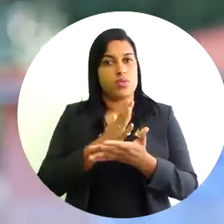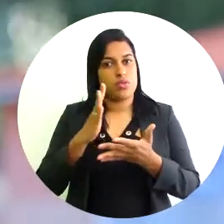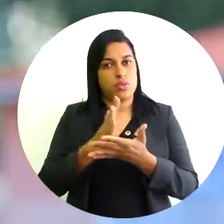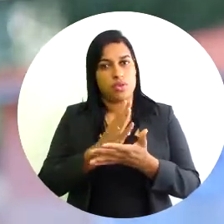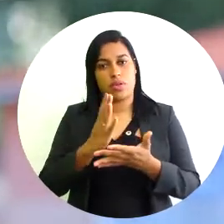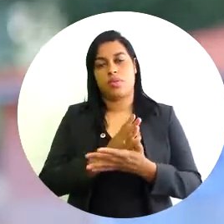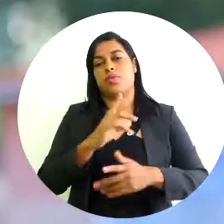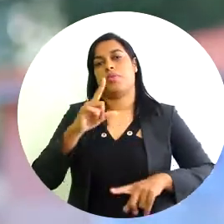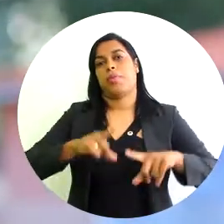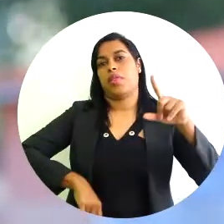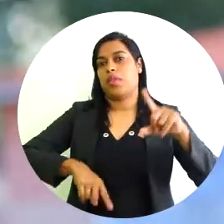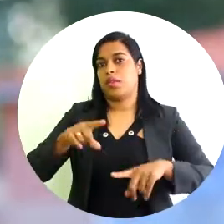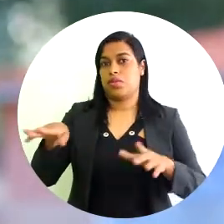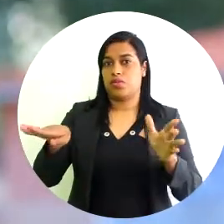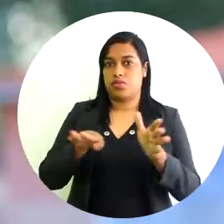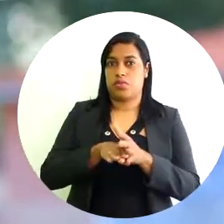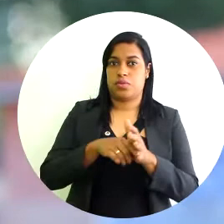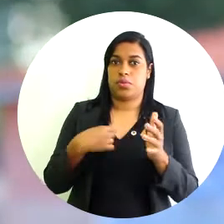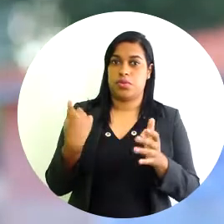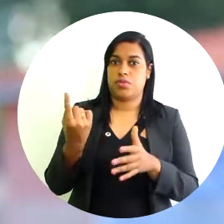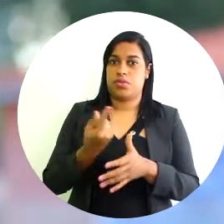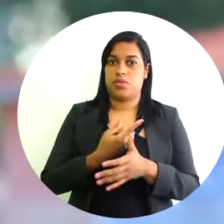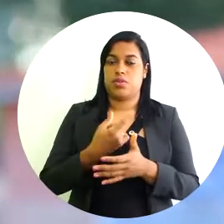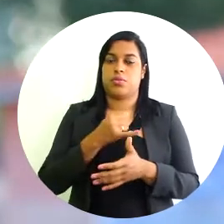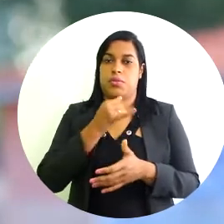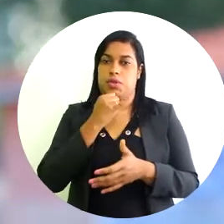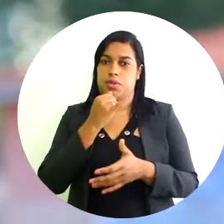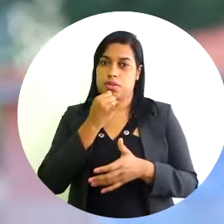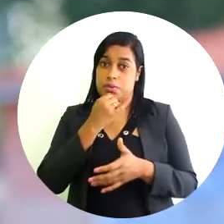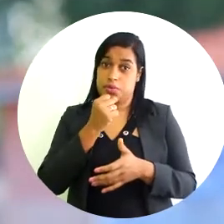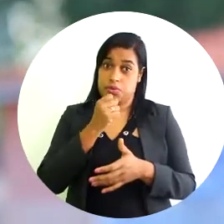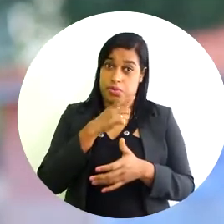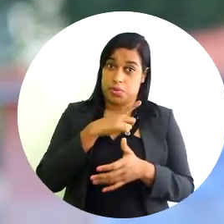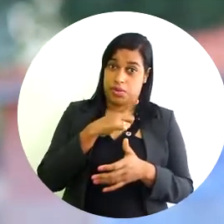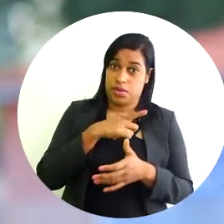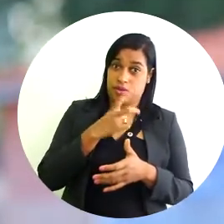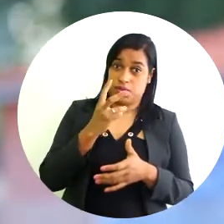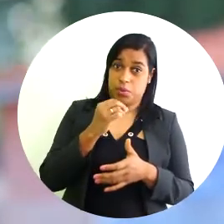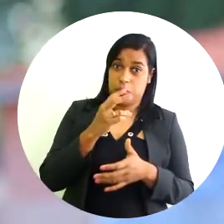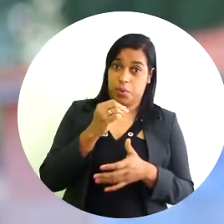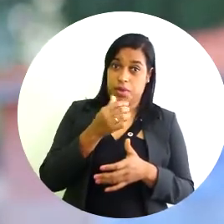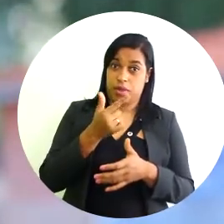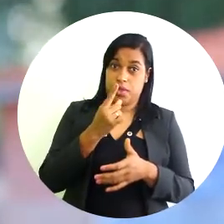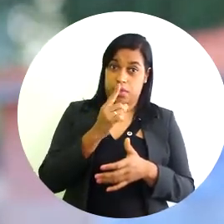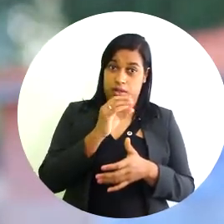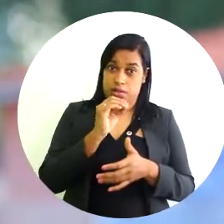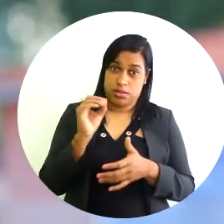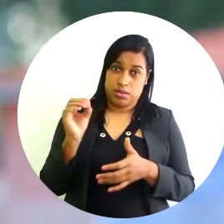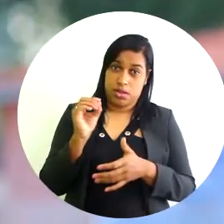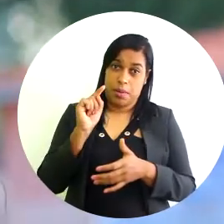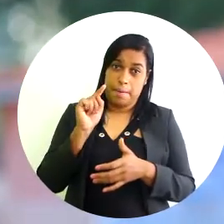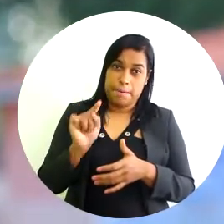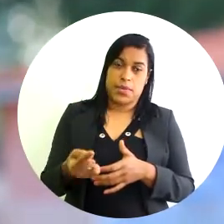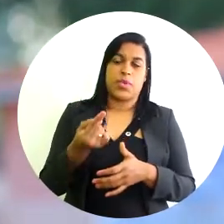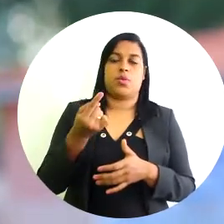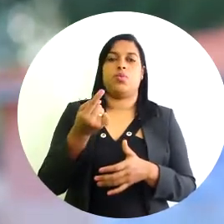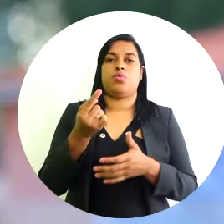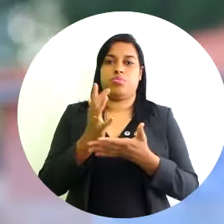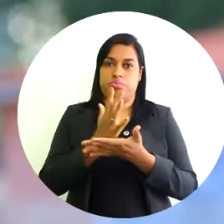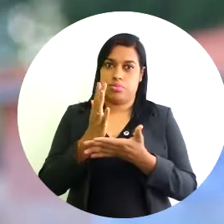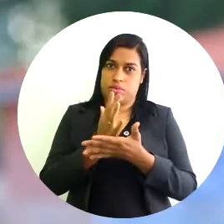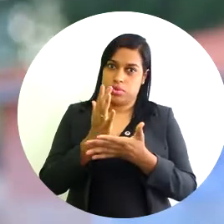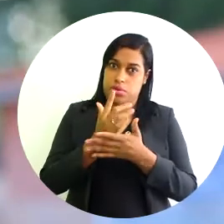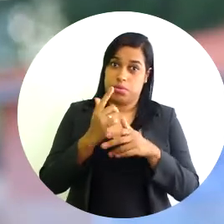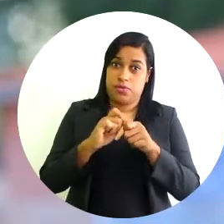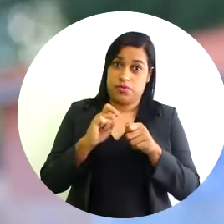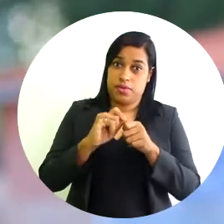todos os materiais que chegam para a gente. Então, por exemplo, se eu tenho 50, 100, 1000 exemplares para eu tratar, para eu